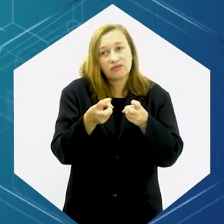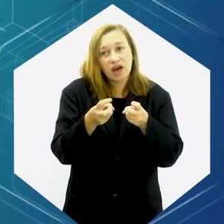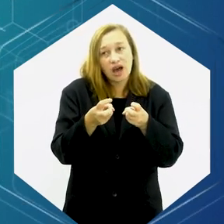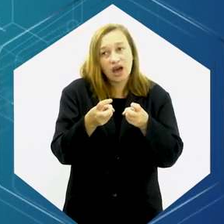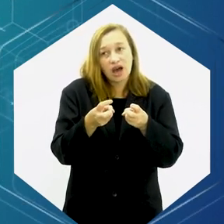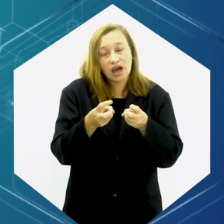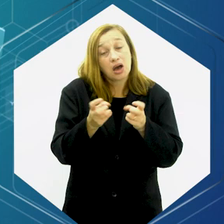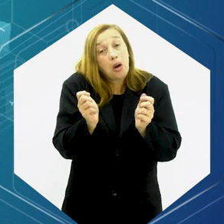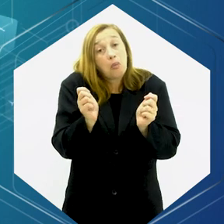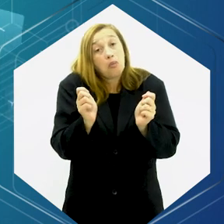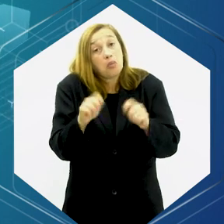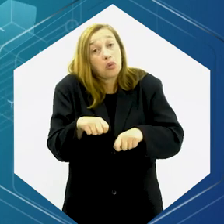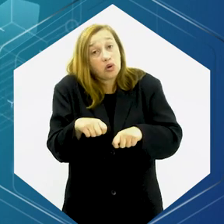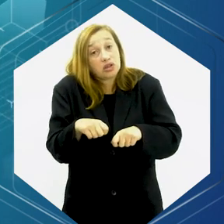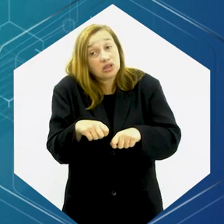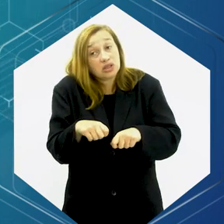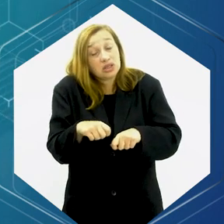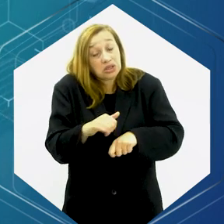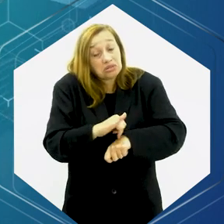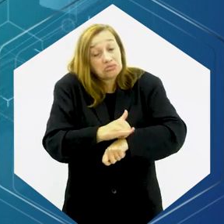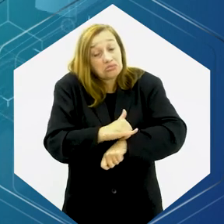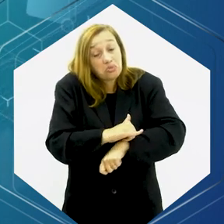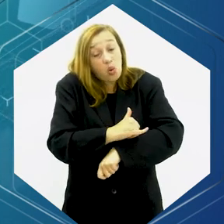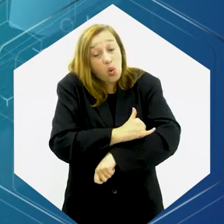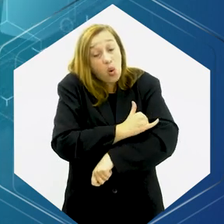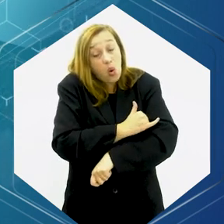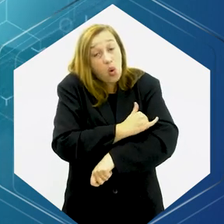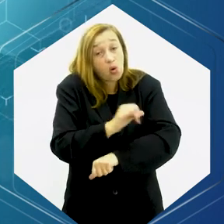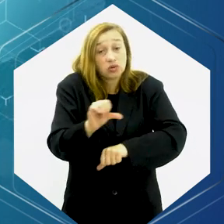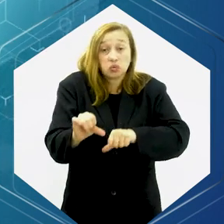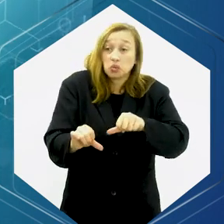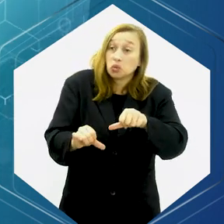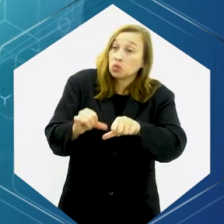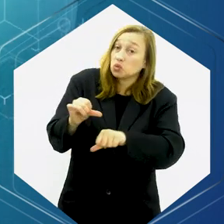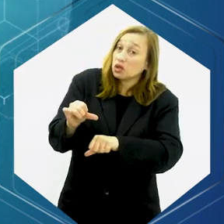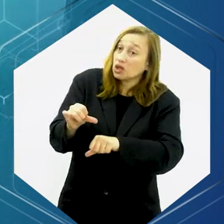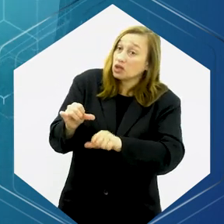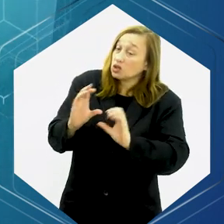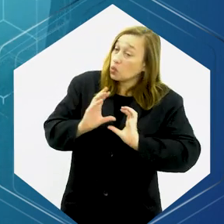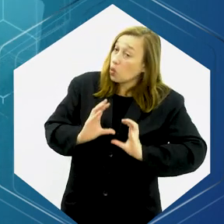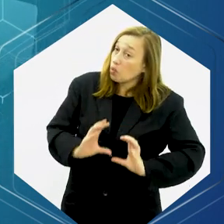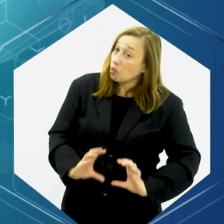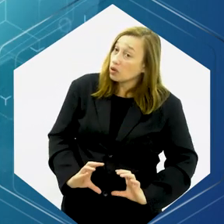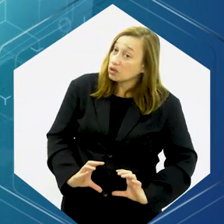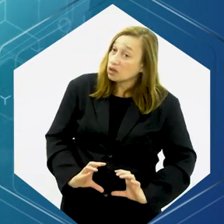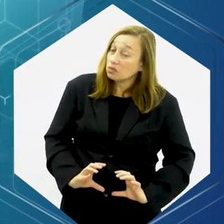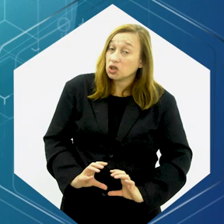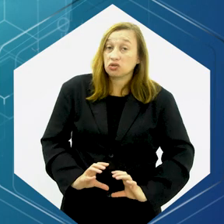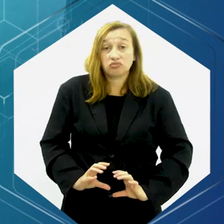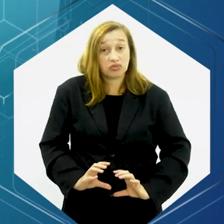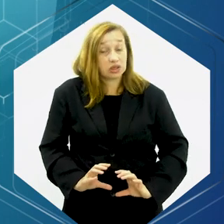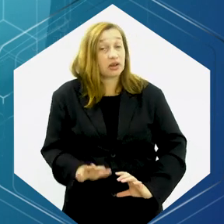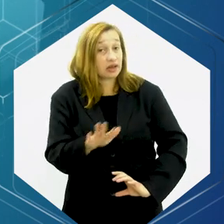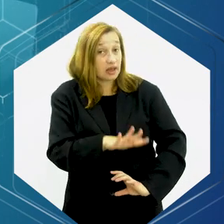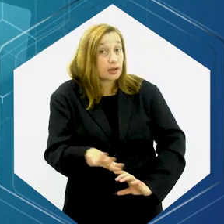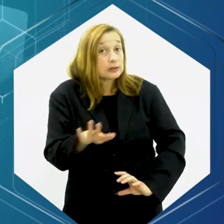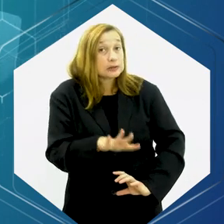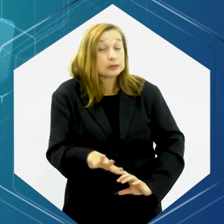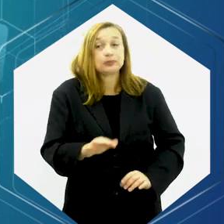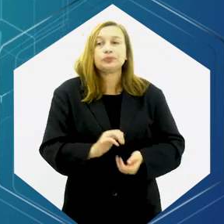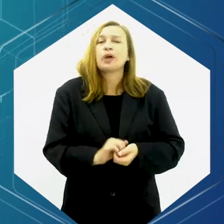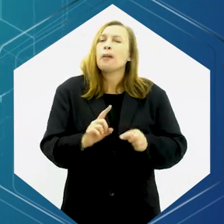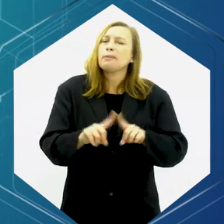a identificação da possível eh mudança em termos de de de de